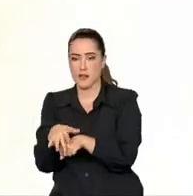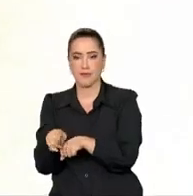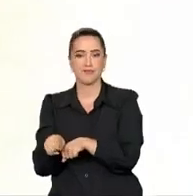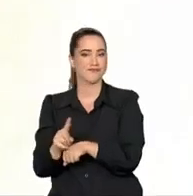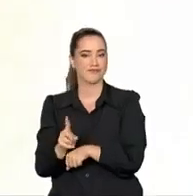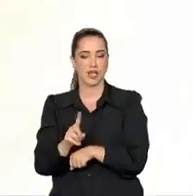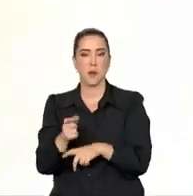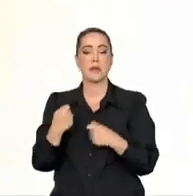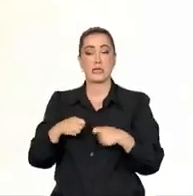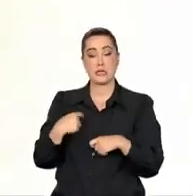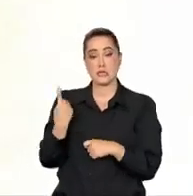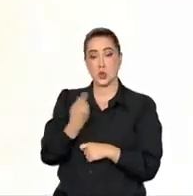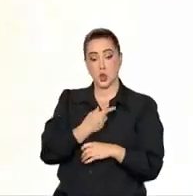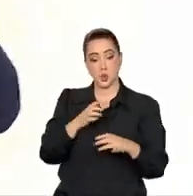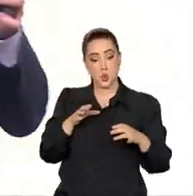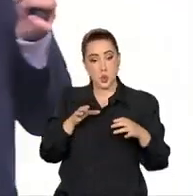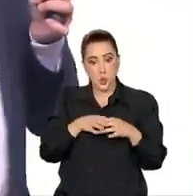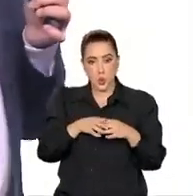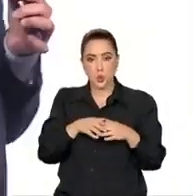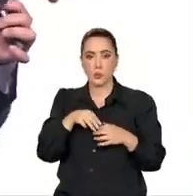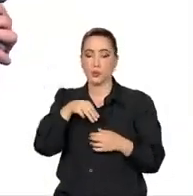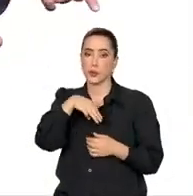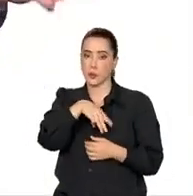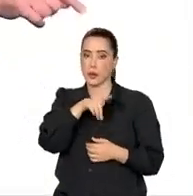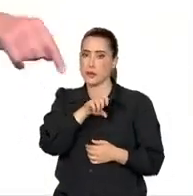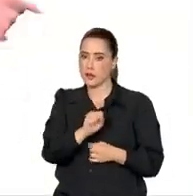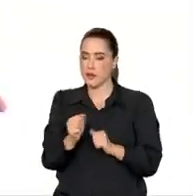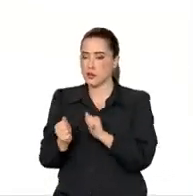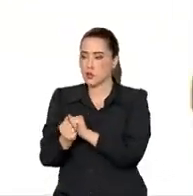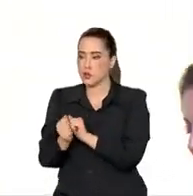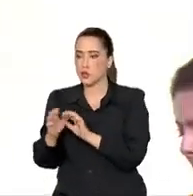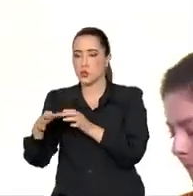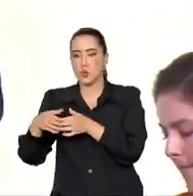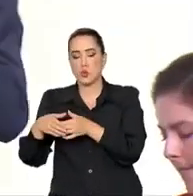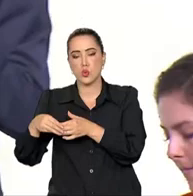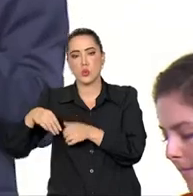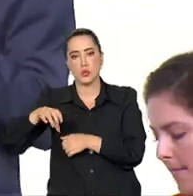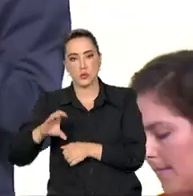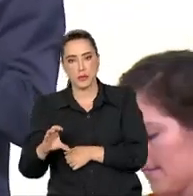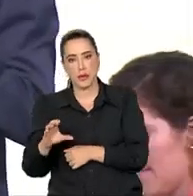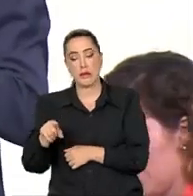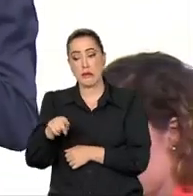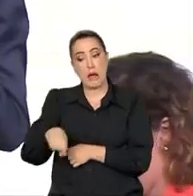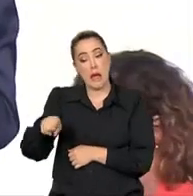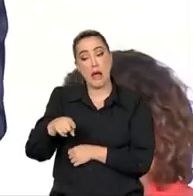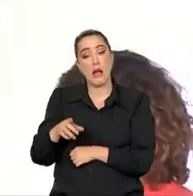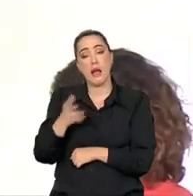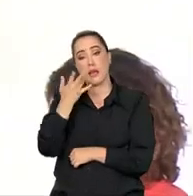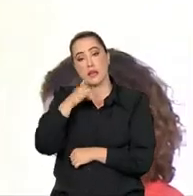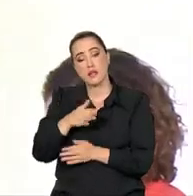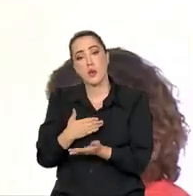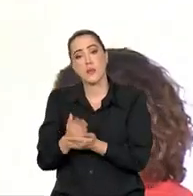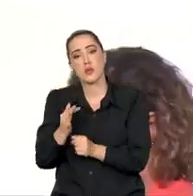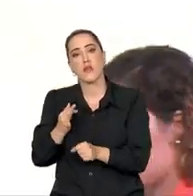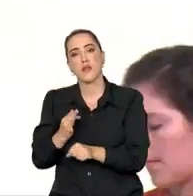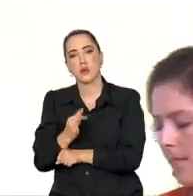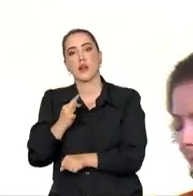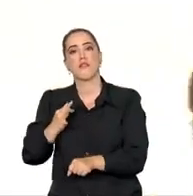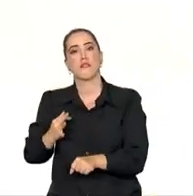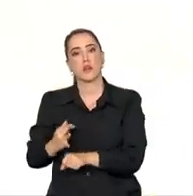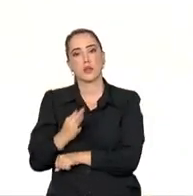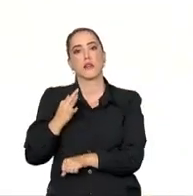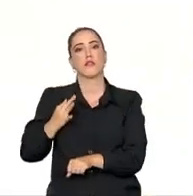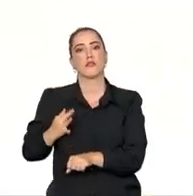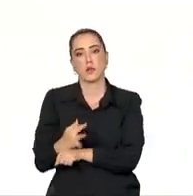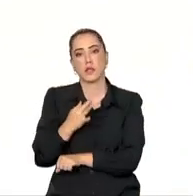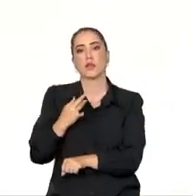saiba, junto com a rede de educação, ali quando começou a faltar a aula. O que aconteceu? Está tendo violência em